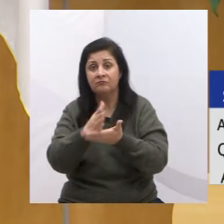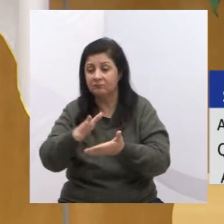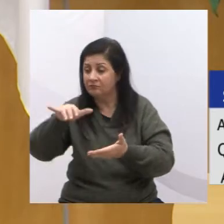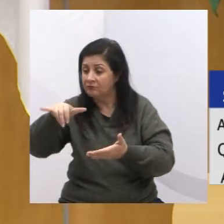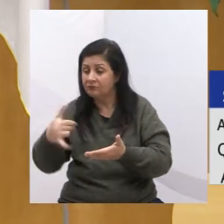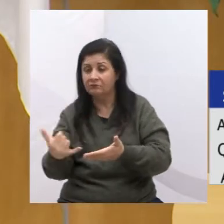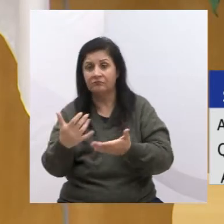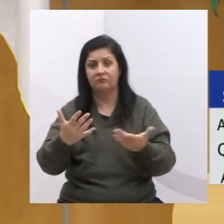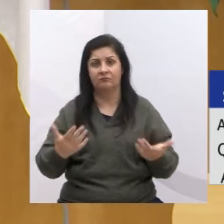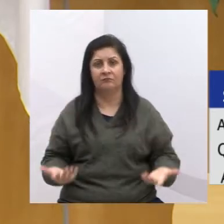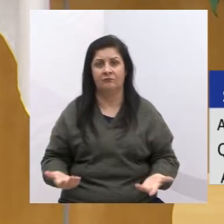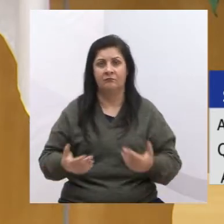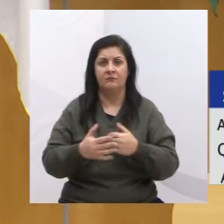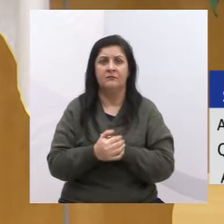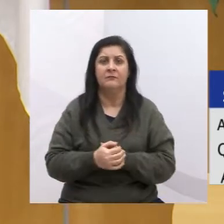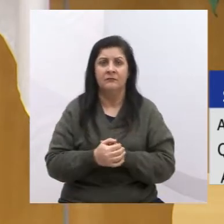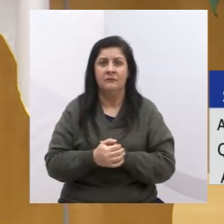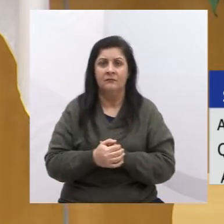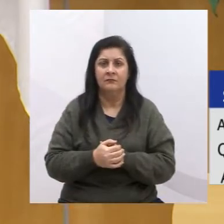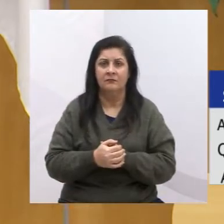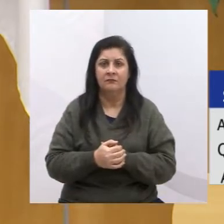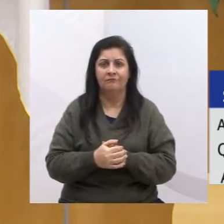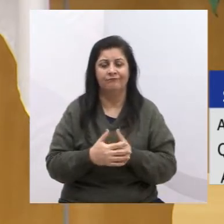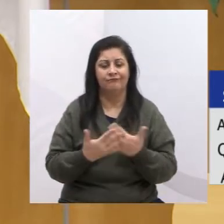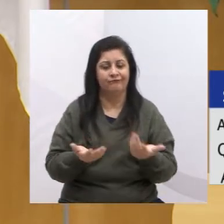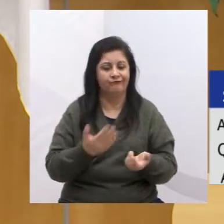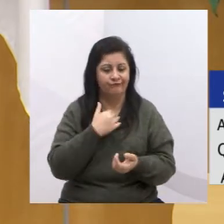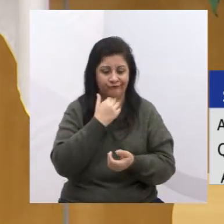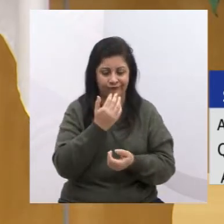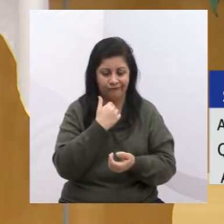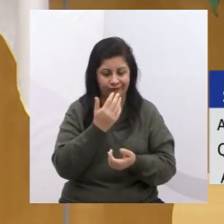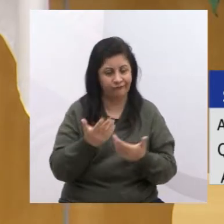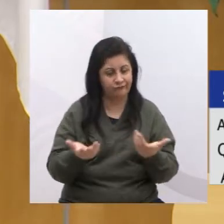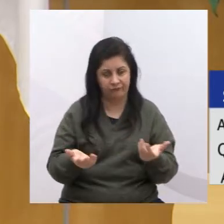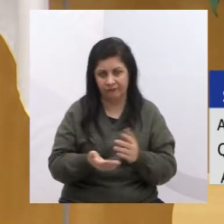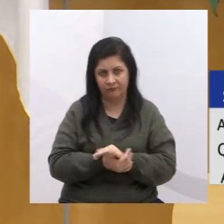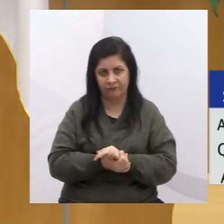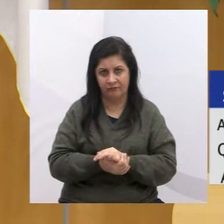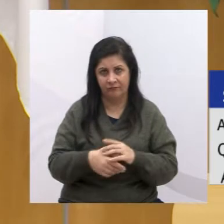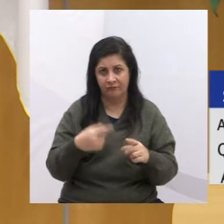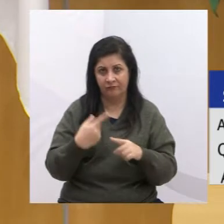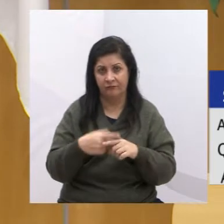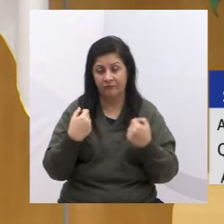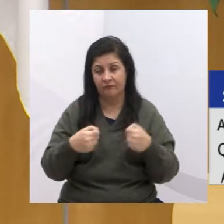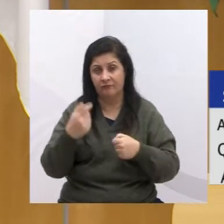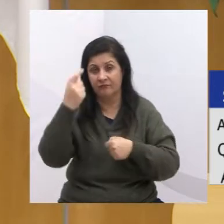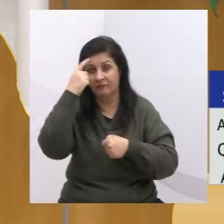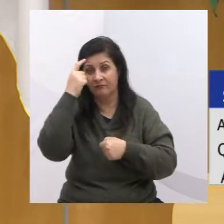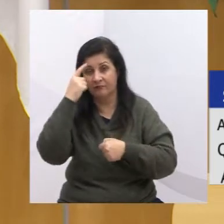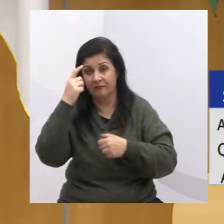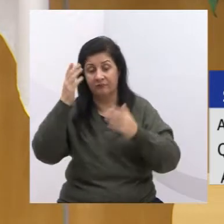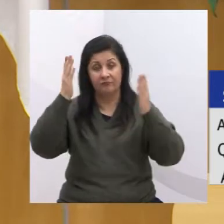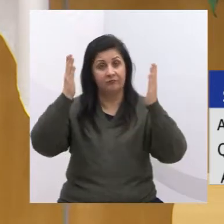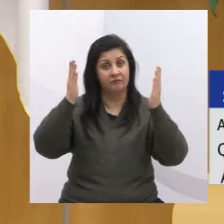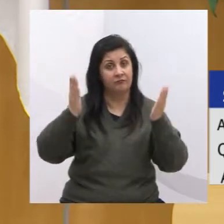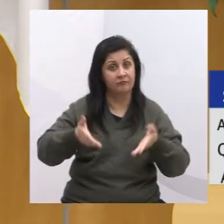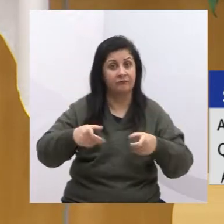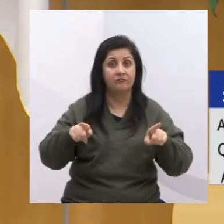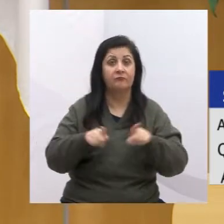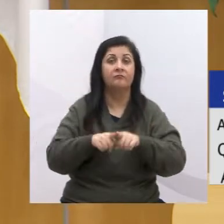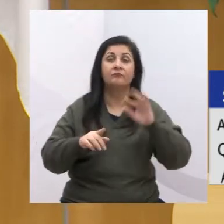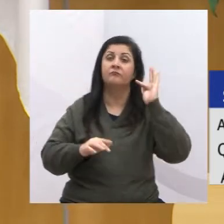ou não, eu acho que nada vale a pena. Porque a gente tem que pensar no hoje e tem que pensar nas